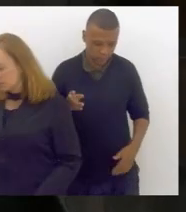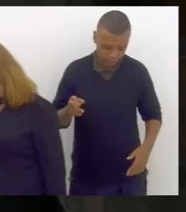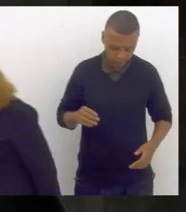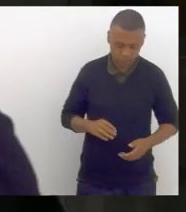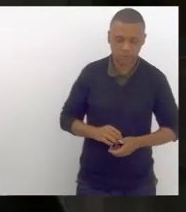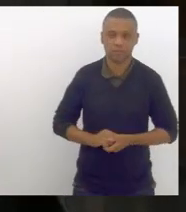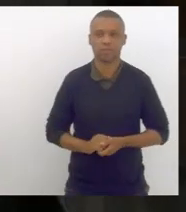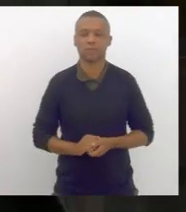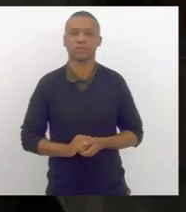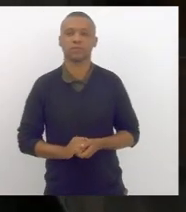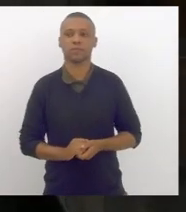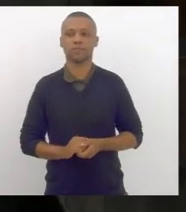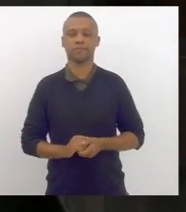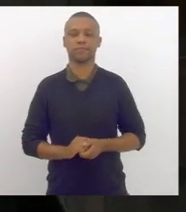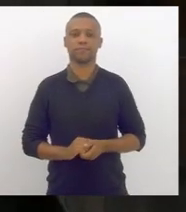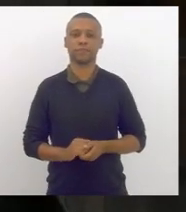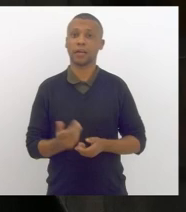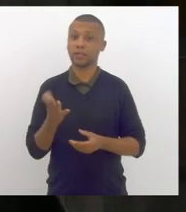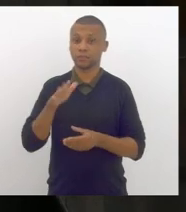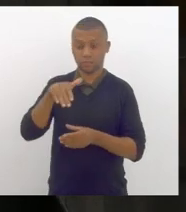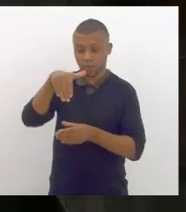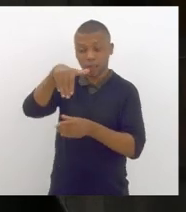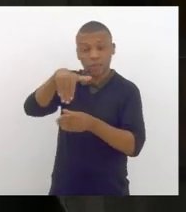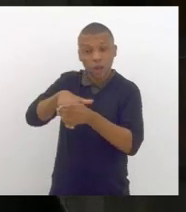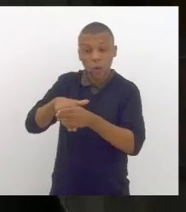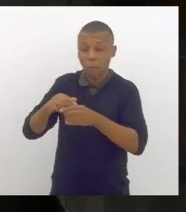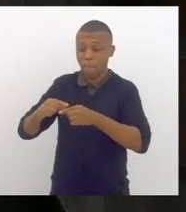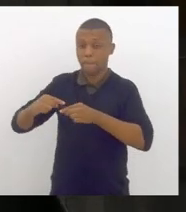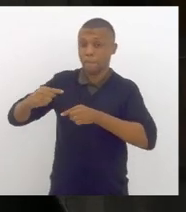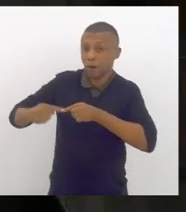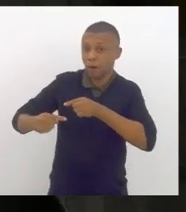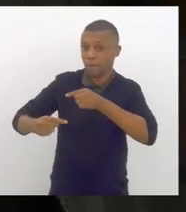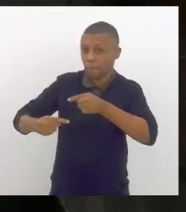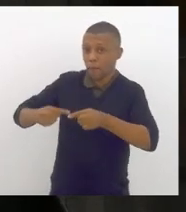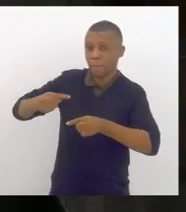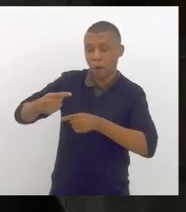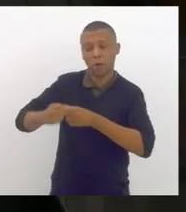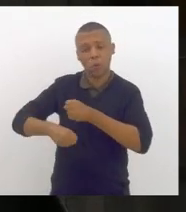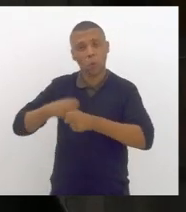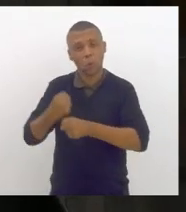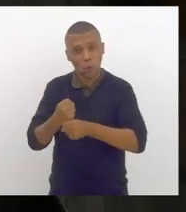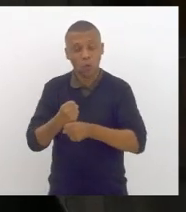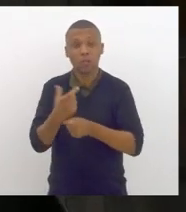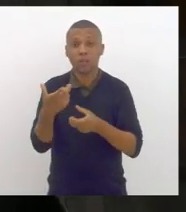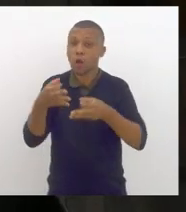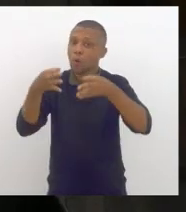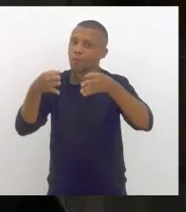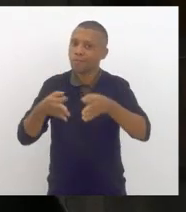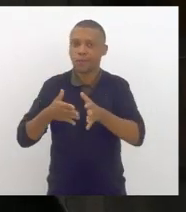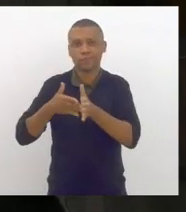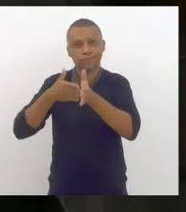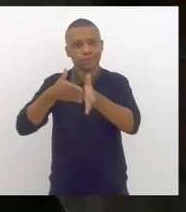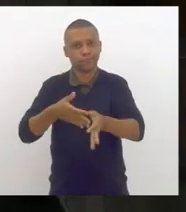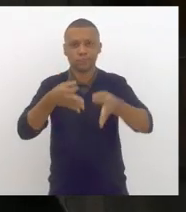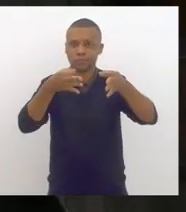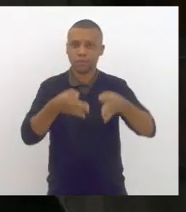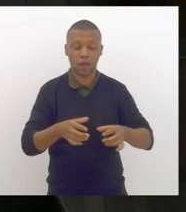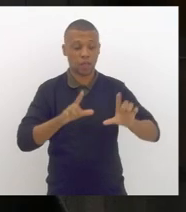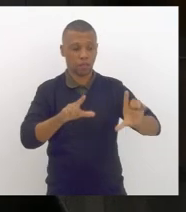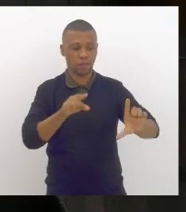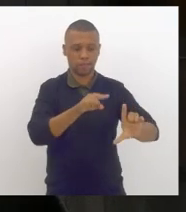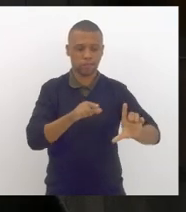após eleição é confirmando a sua a sua vida dignidade EA sua